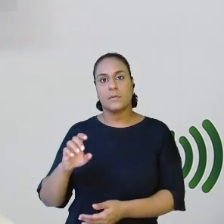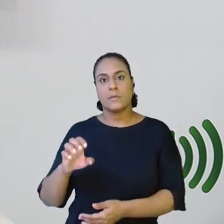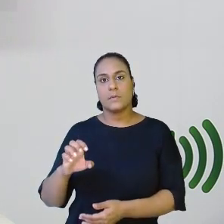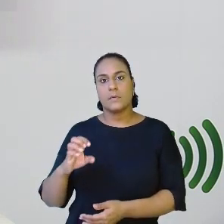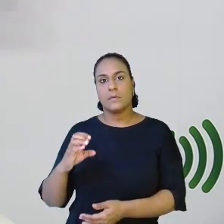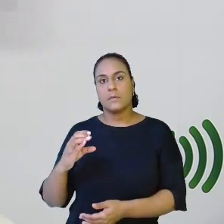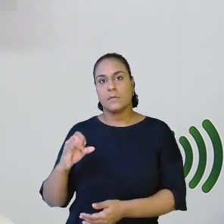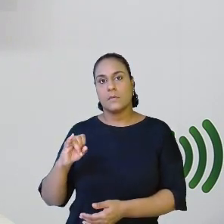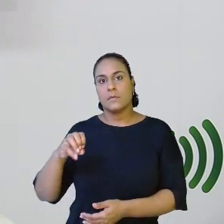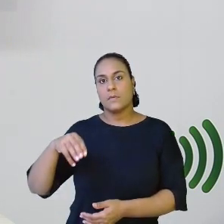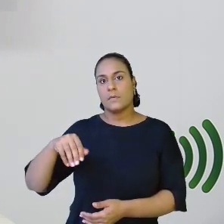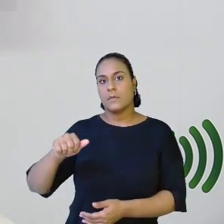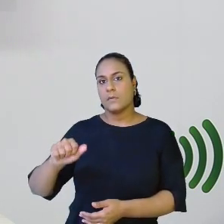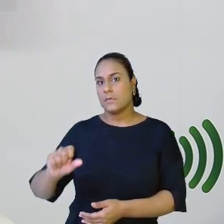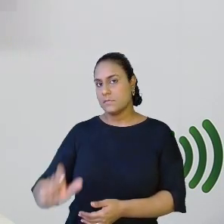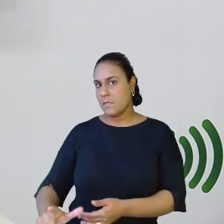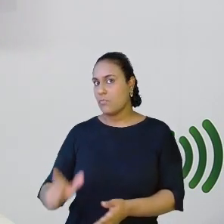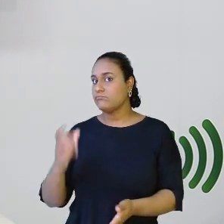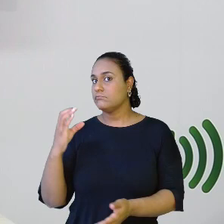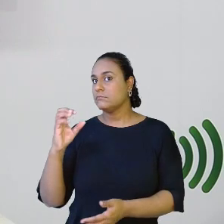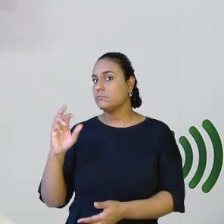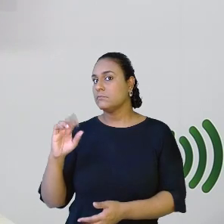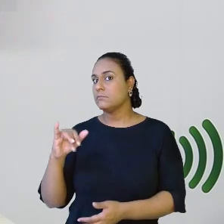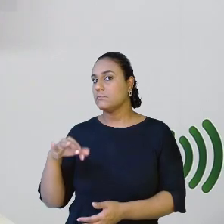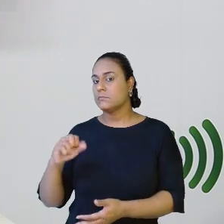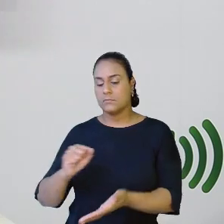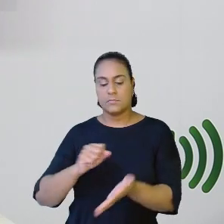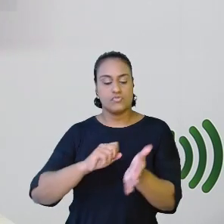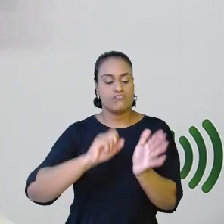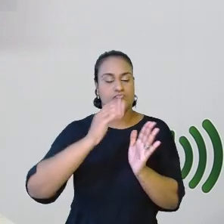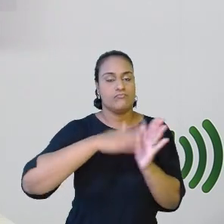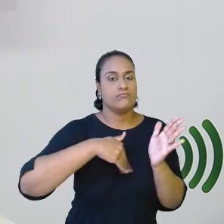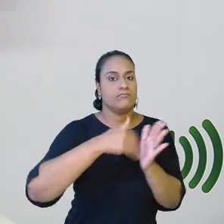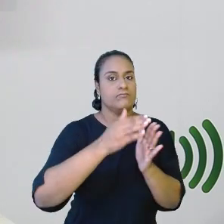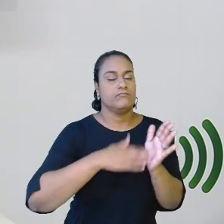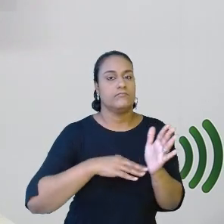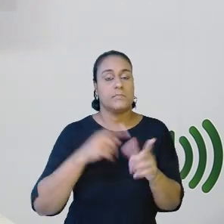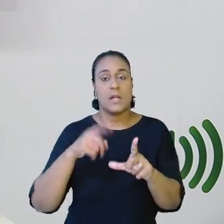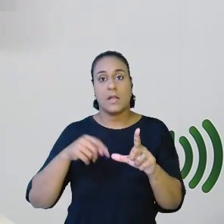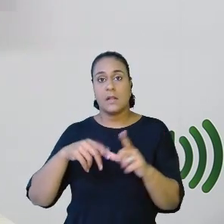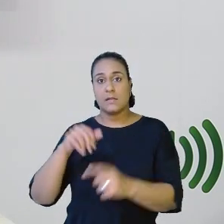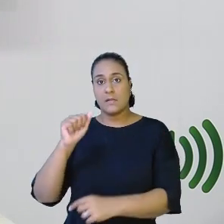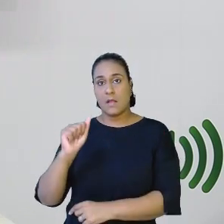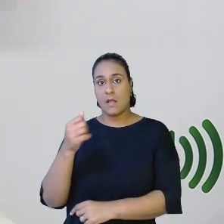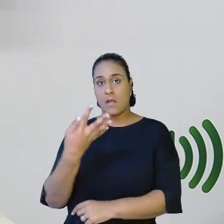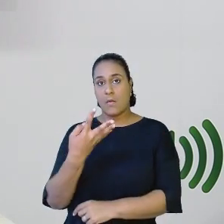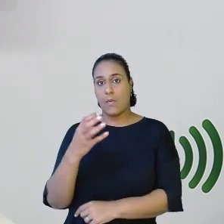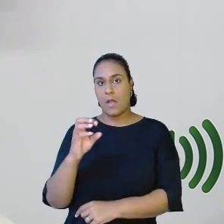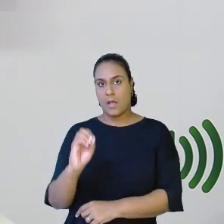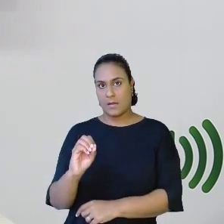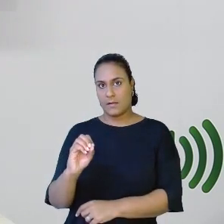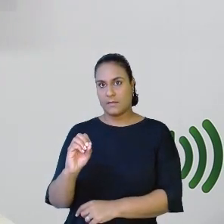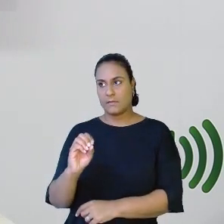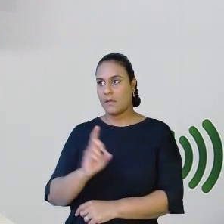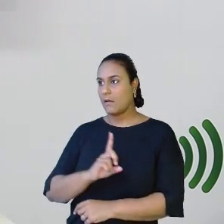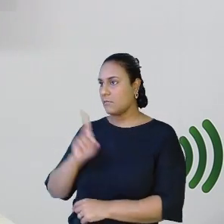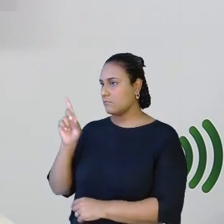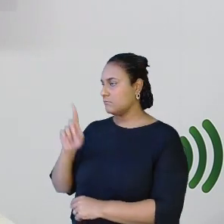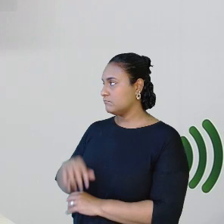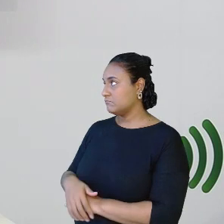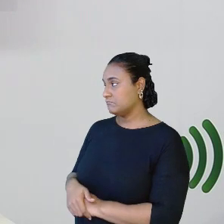pintou? Vamos pensar juntos? Olha bem, a letra A diz assim, 40